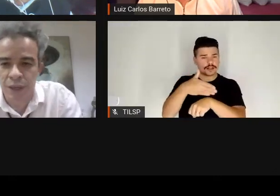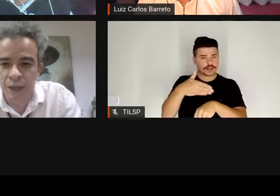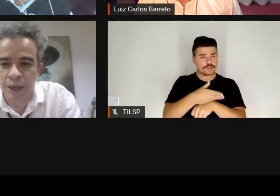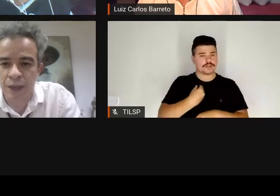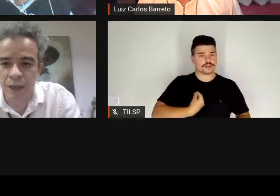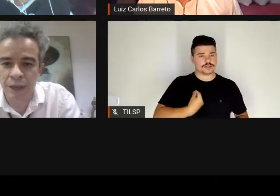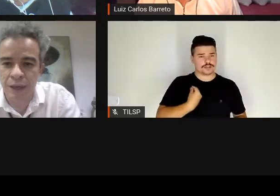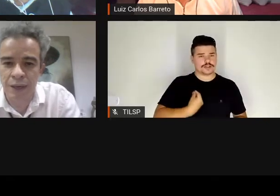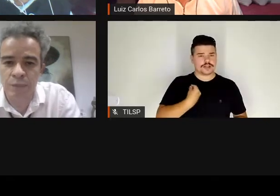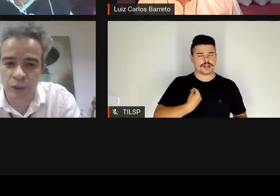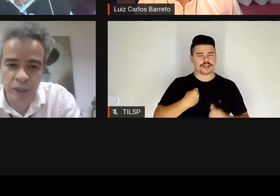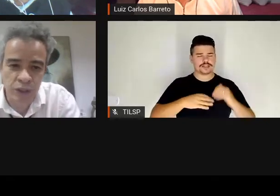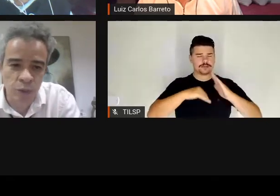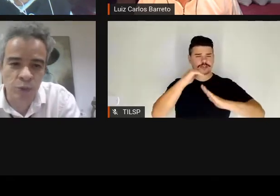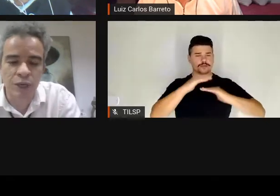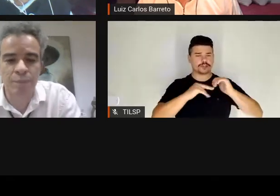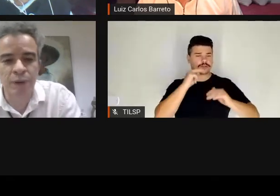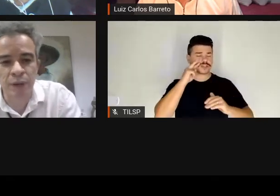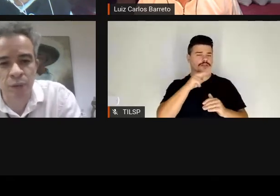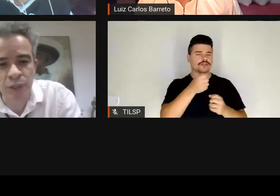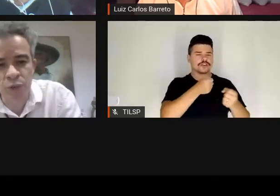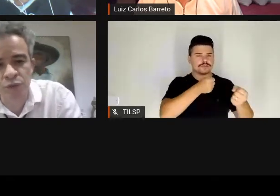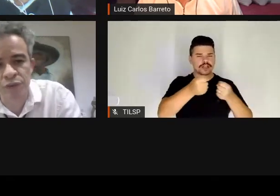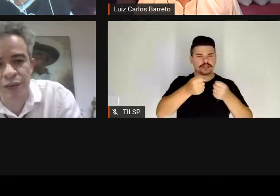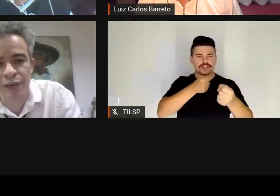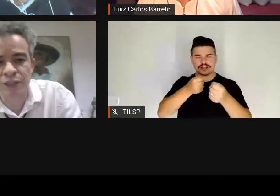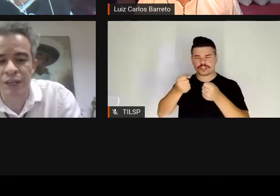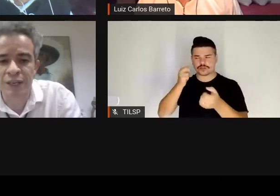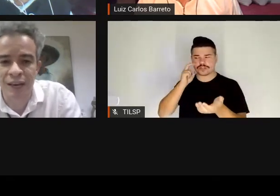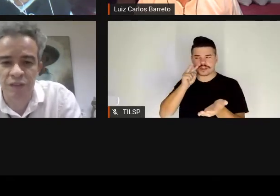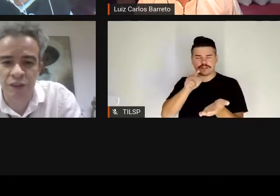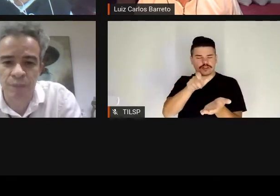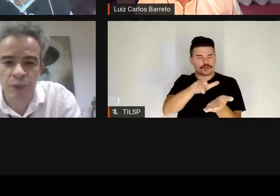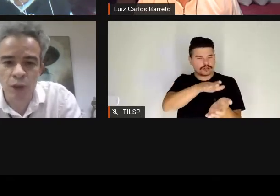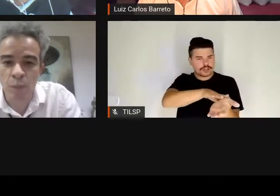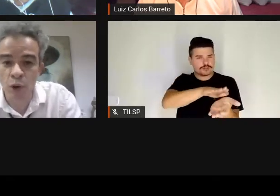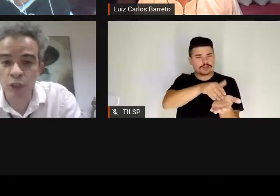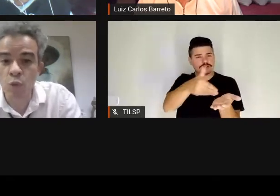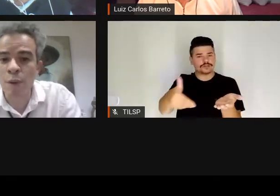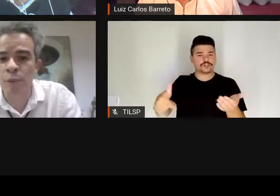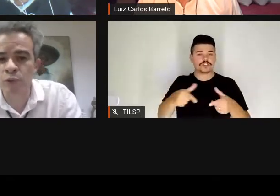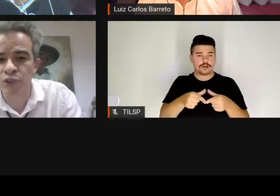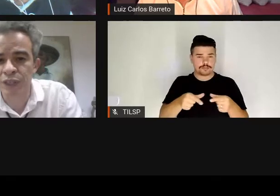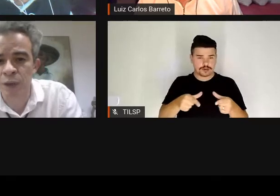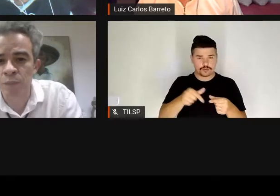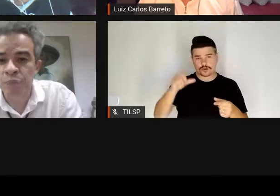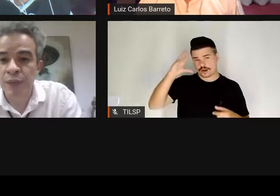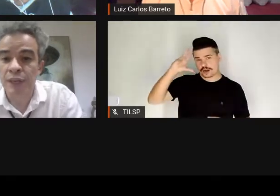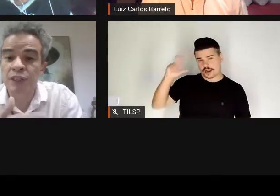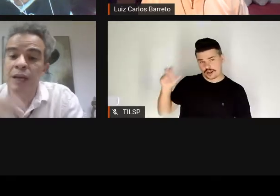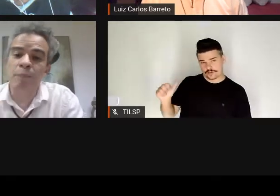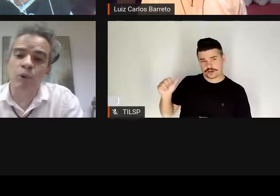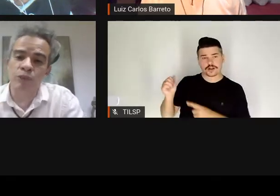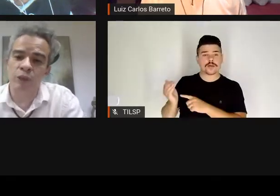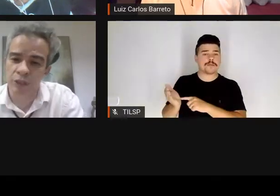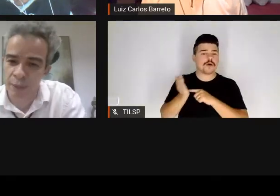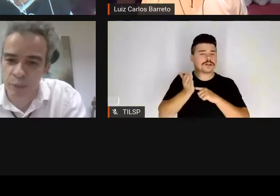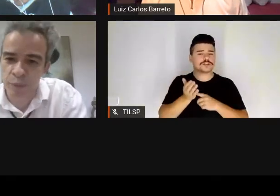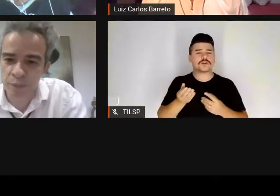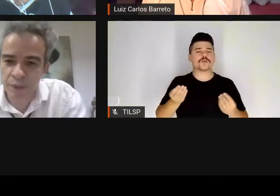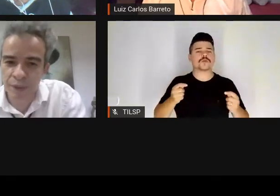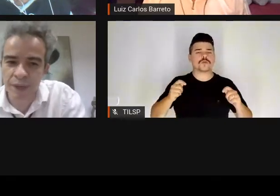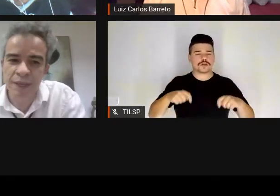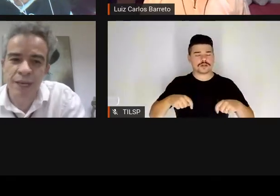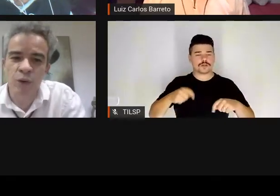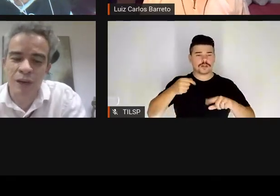reportagens importantes como no Japão, União Soviética e África, mostram uma produção que extrapolou seu